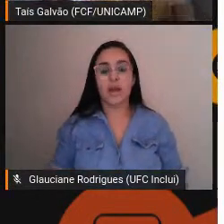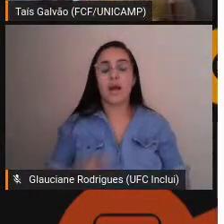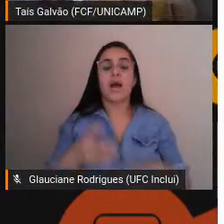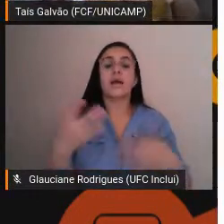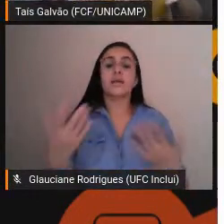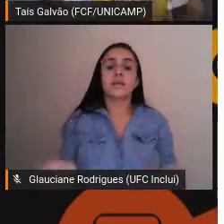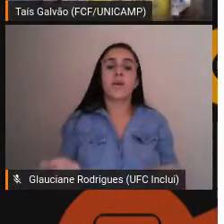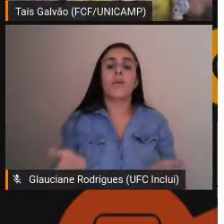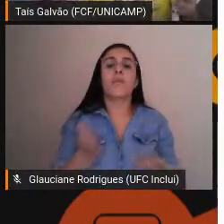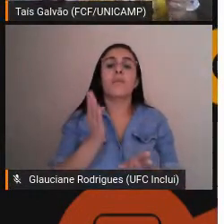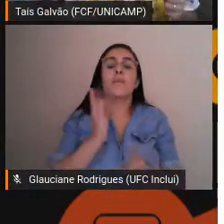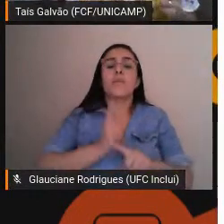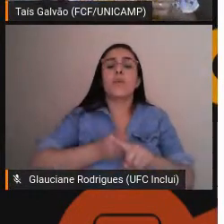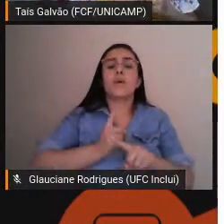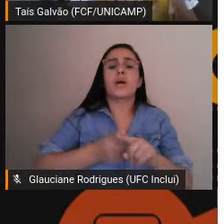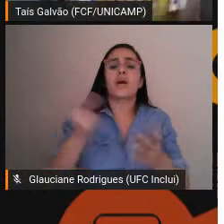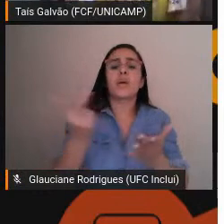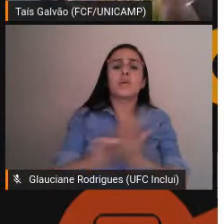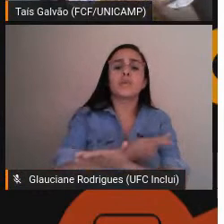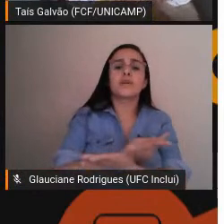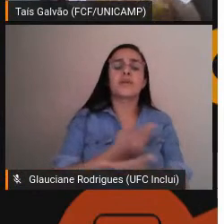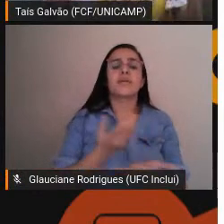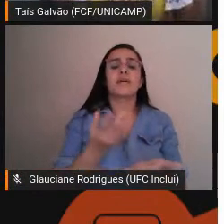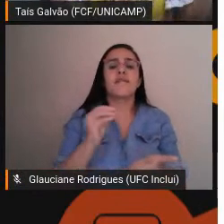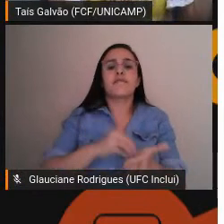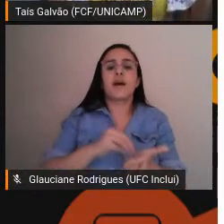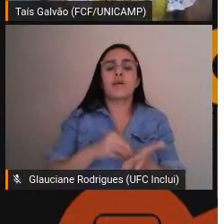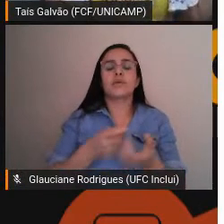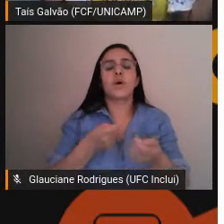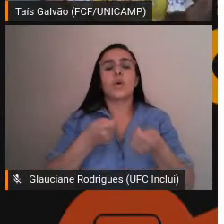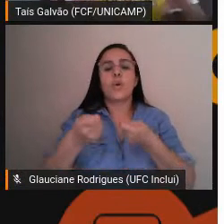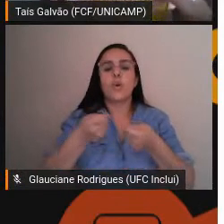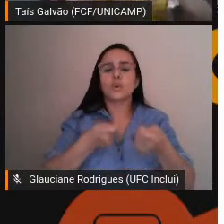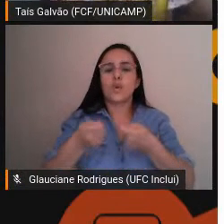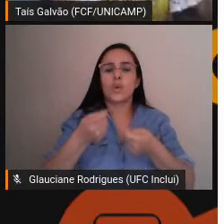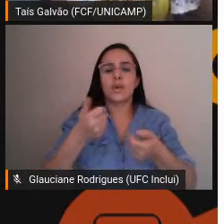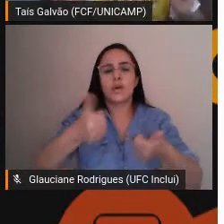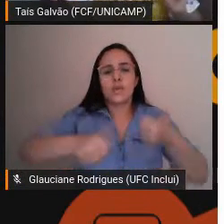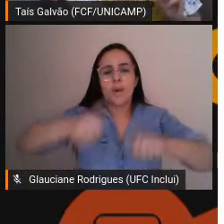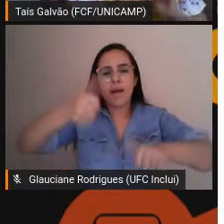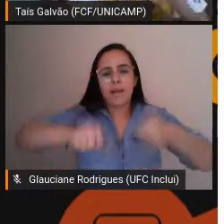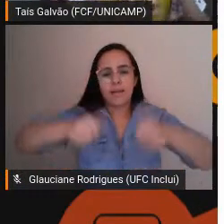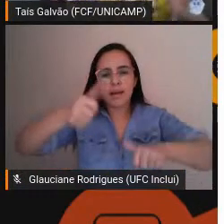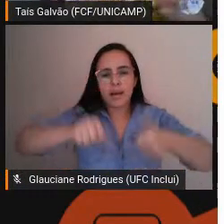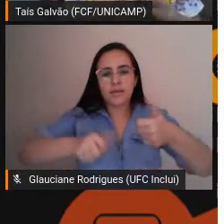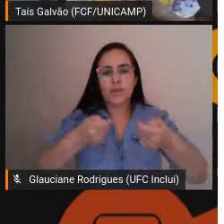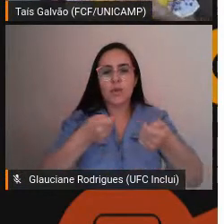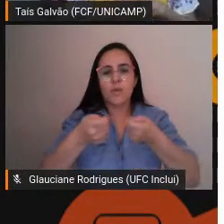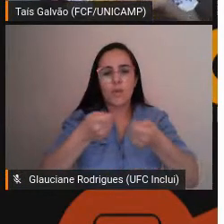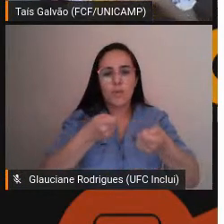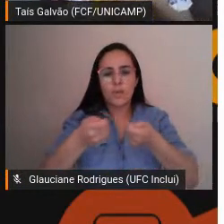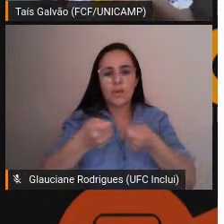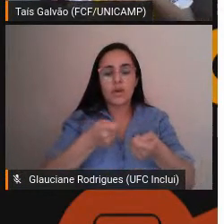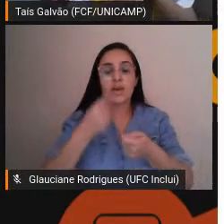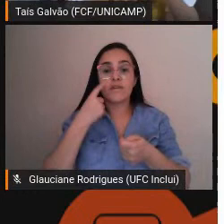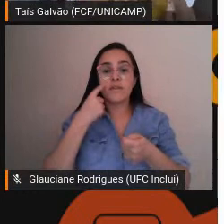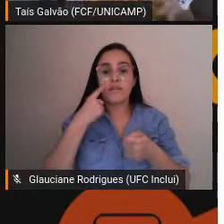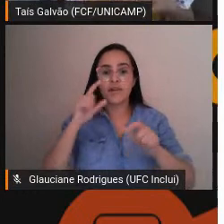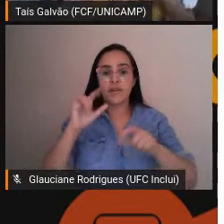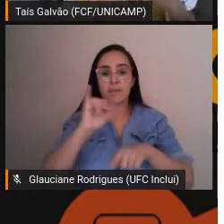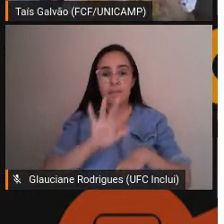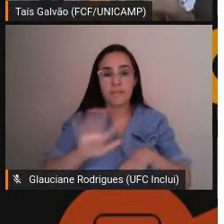Pode ser, por exemplo, uma falta de controle de qualidade, né? Que a gente tem um joguinho de 7 erros, né? Que vocês podem se divertir